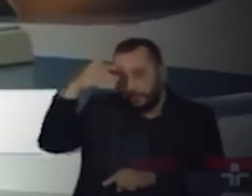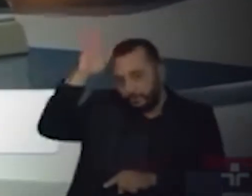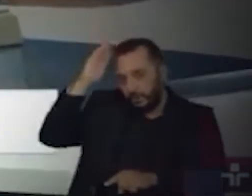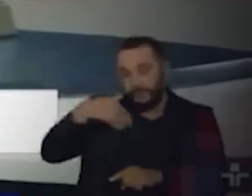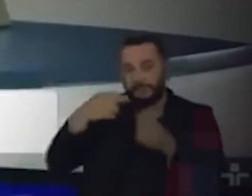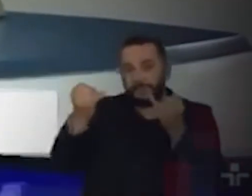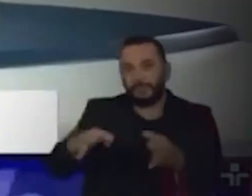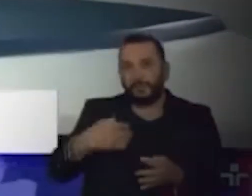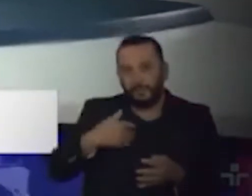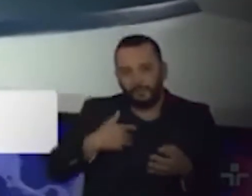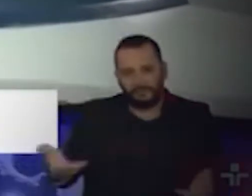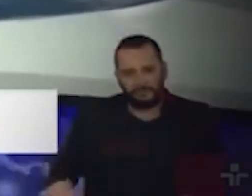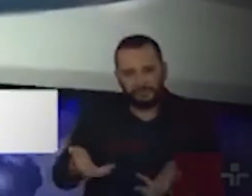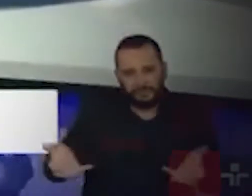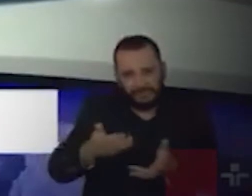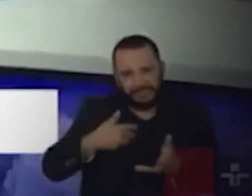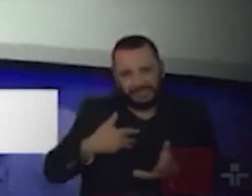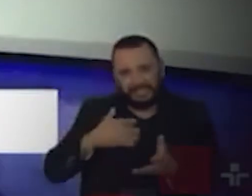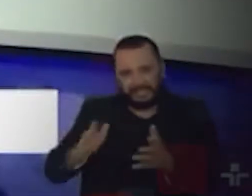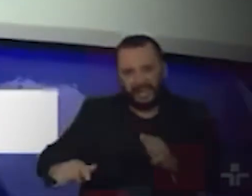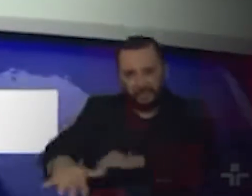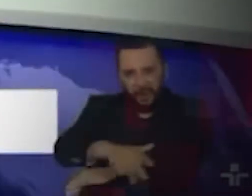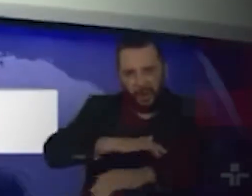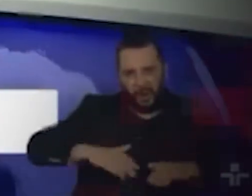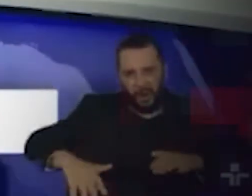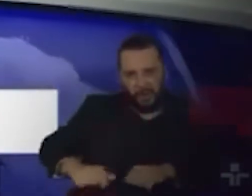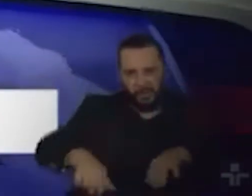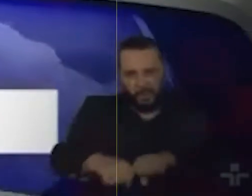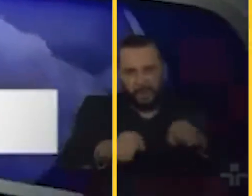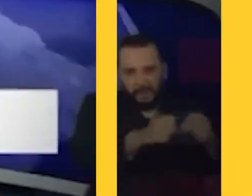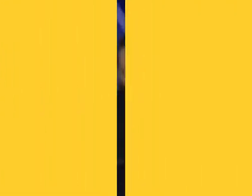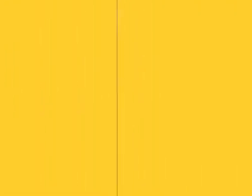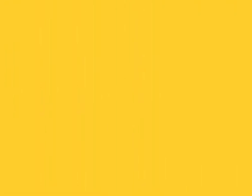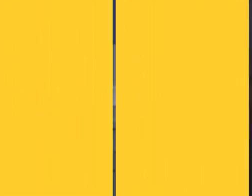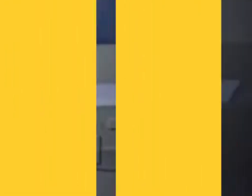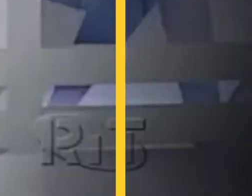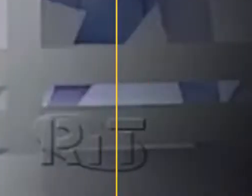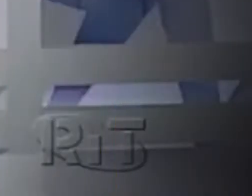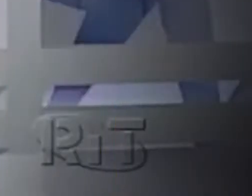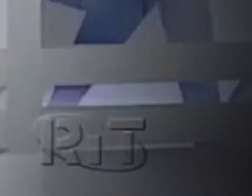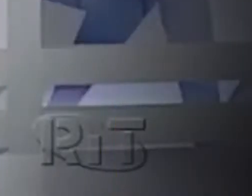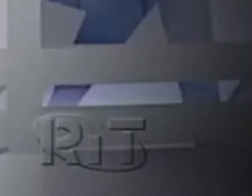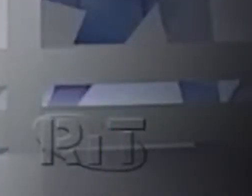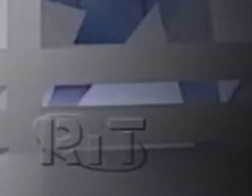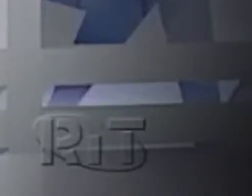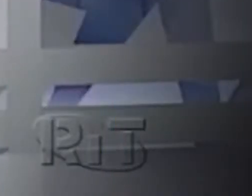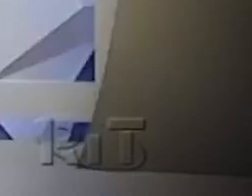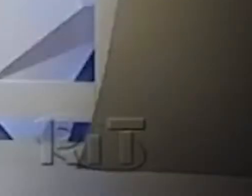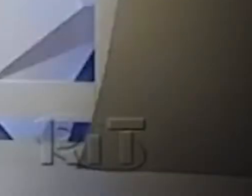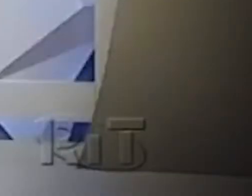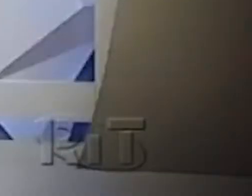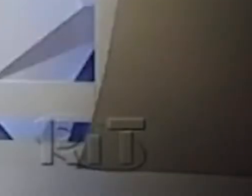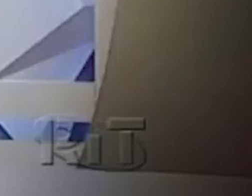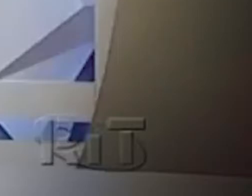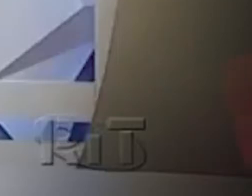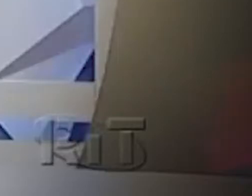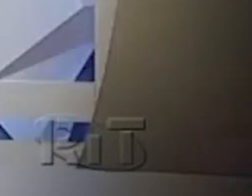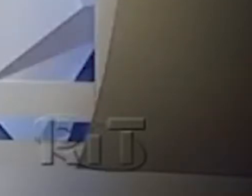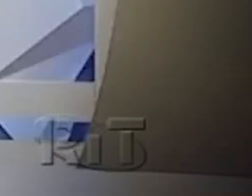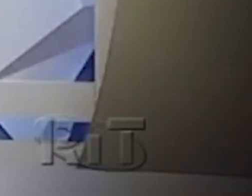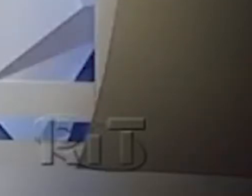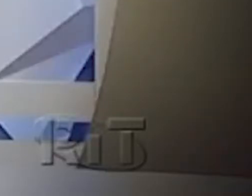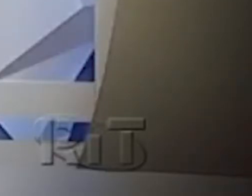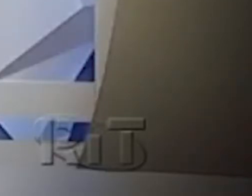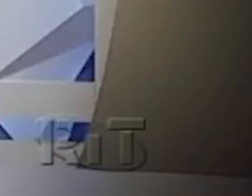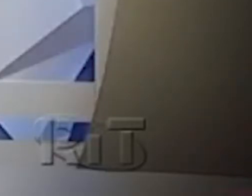discurso incentivou a invasão de manifestantes no Capitólio. A gente volta já já. E acredite, mesmo quando tudo parece estar bem,